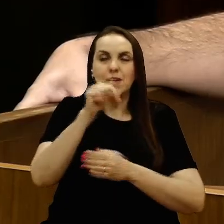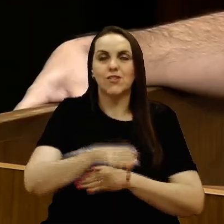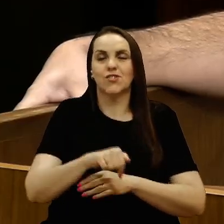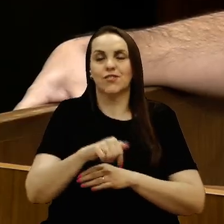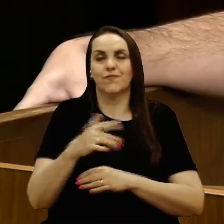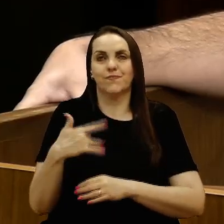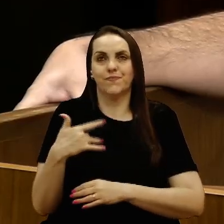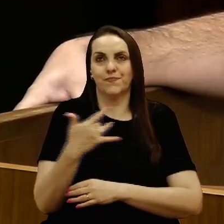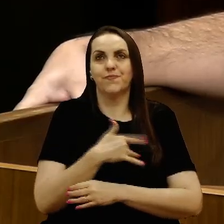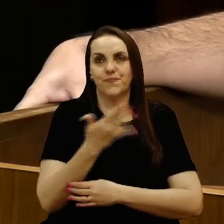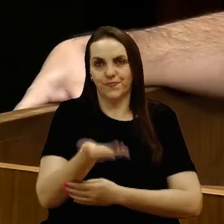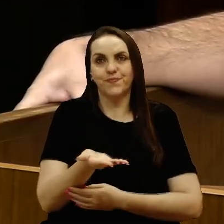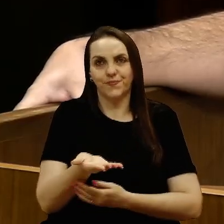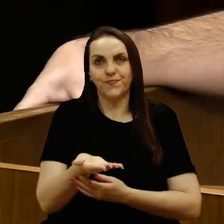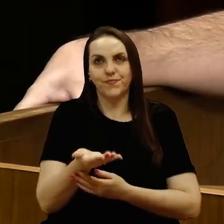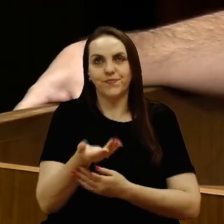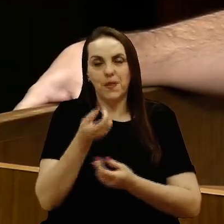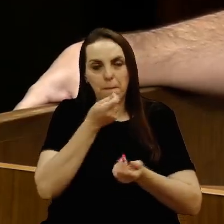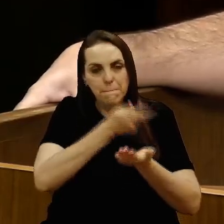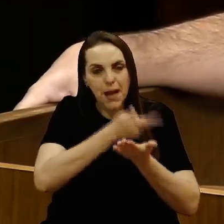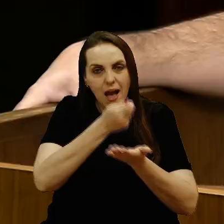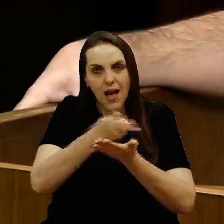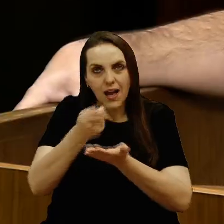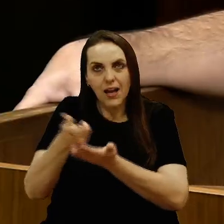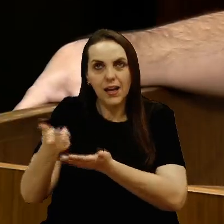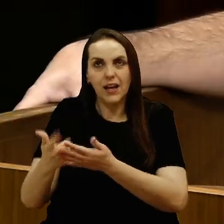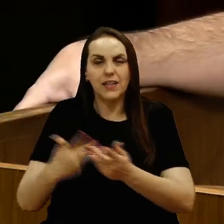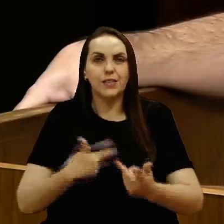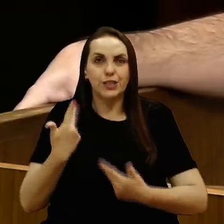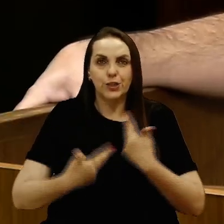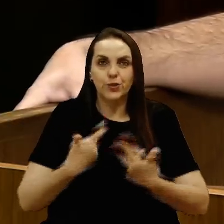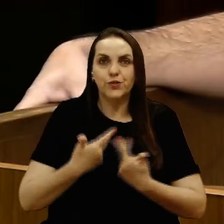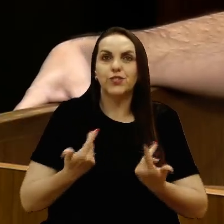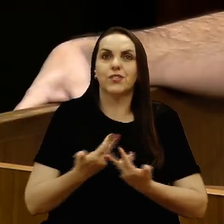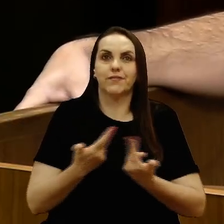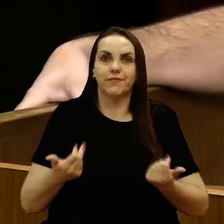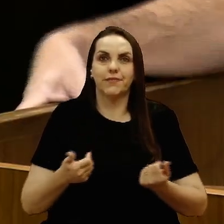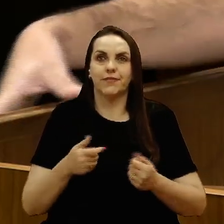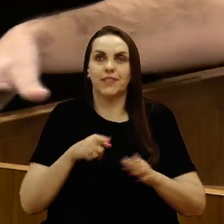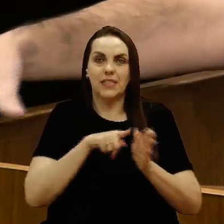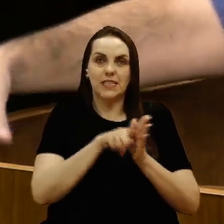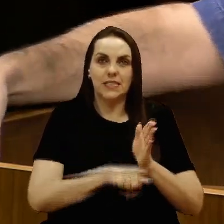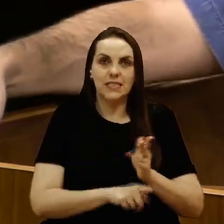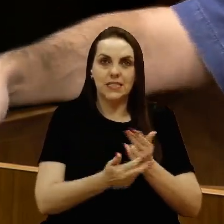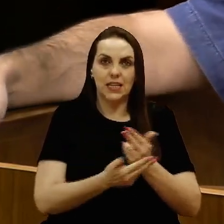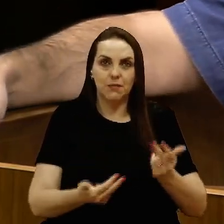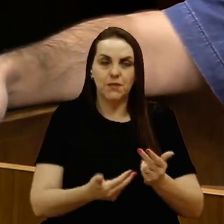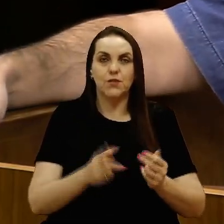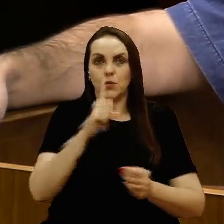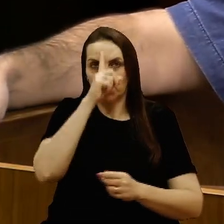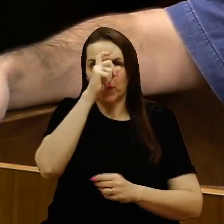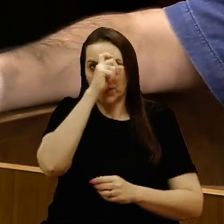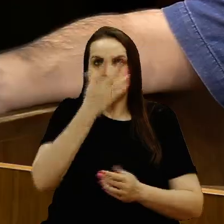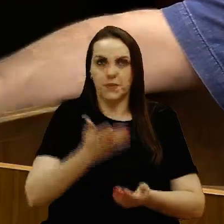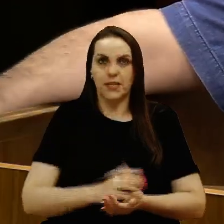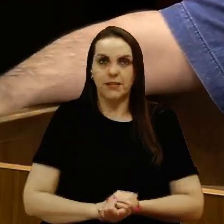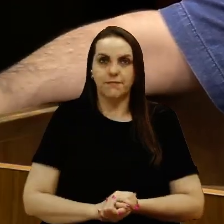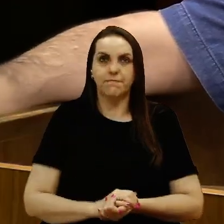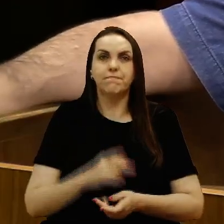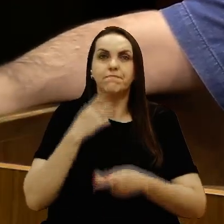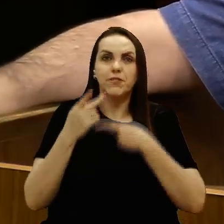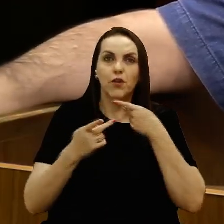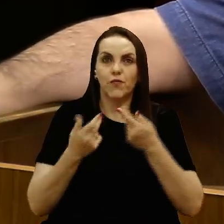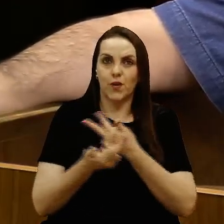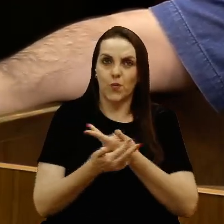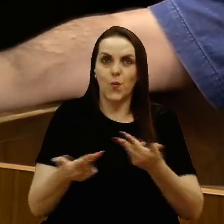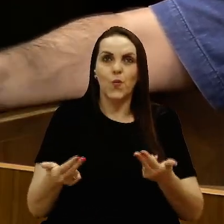né, custear os procedimentos de cirurgias e exames com os nossos hospitais. E eu falo uma coisa, colegas vereadores,